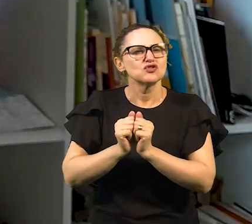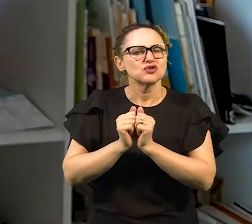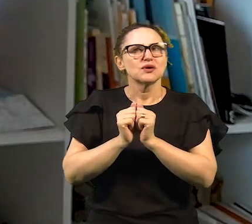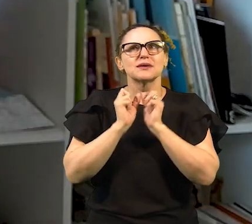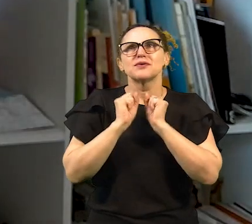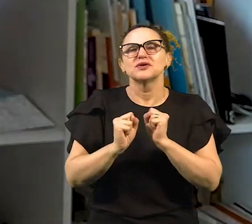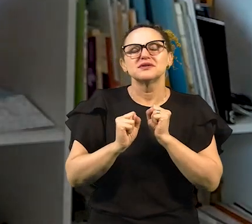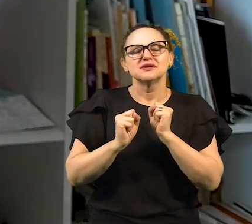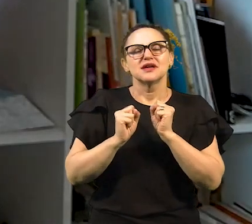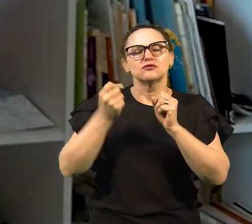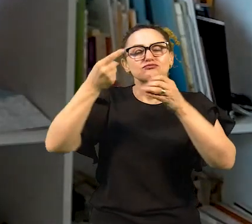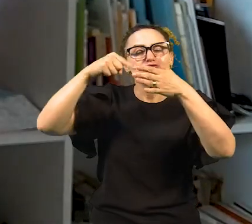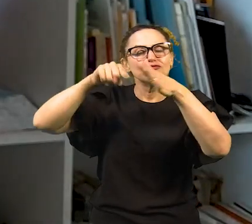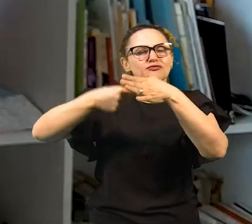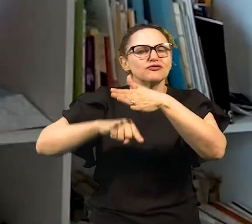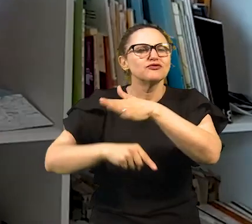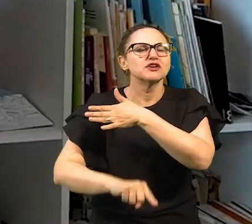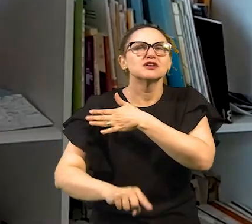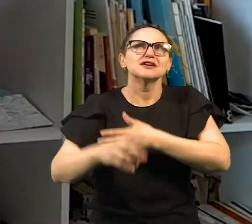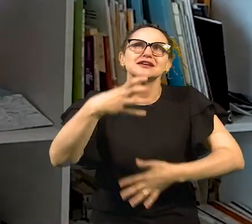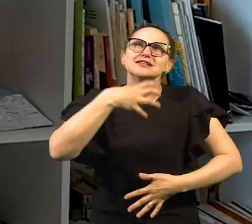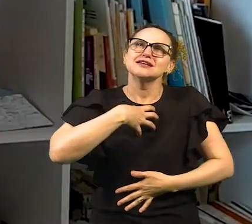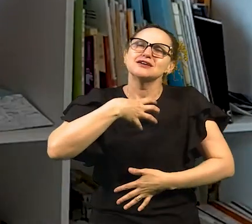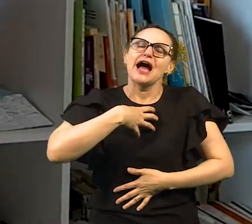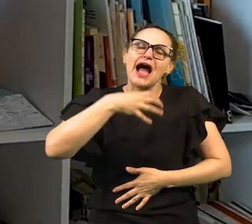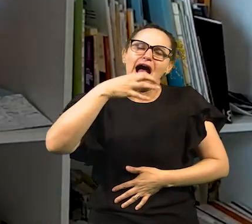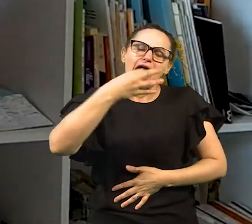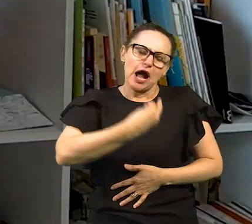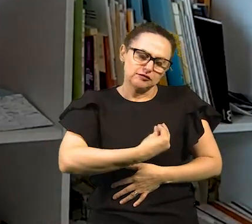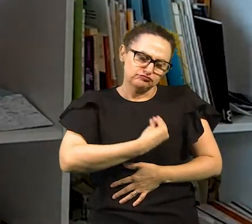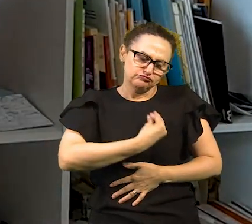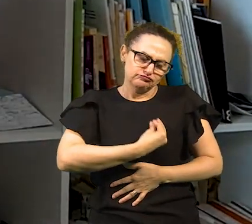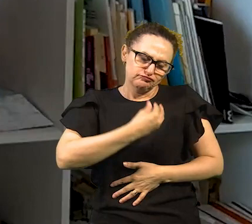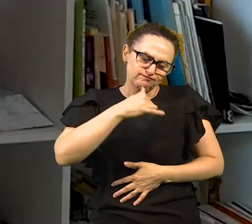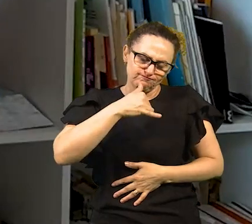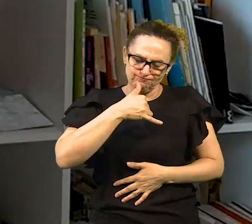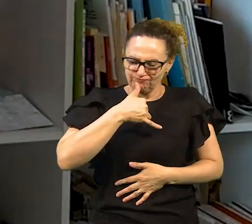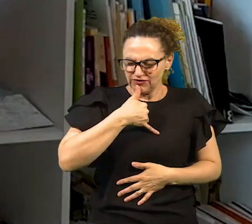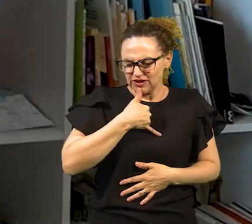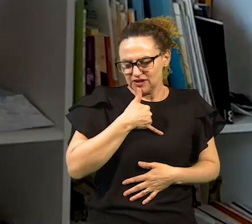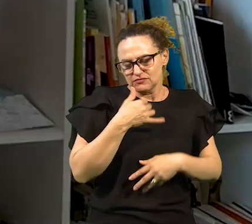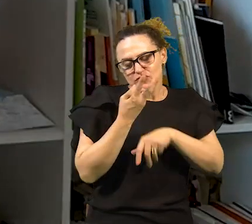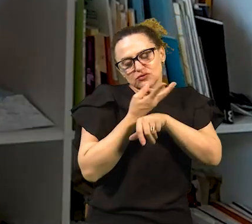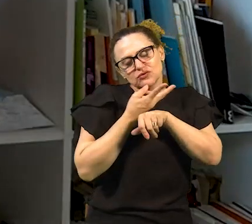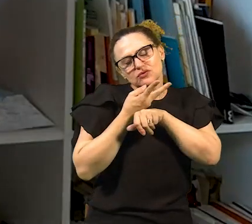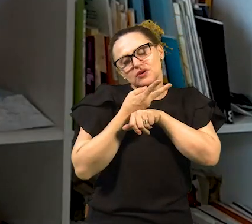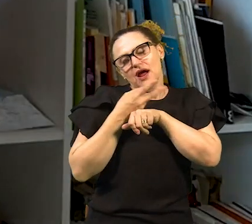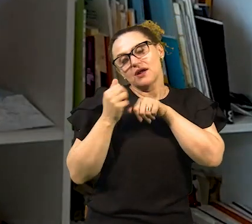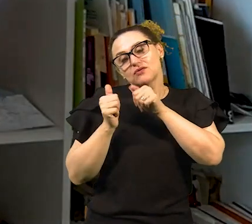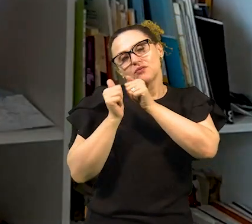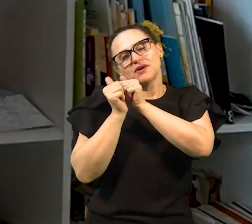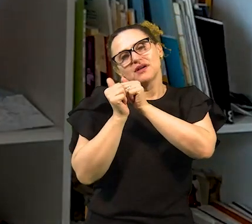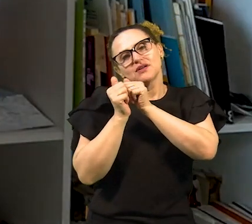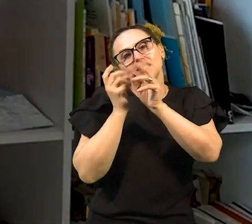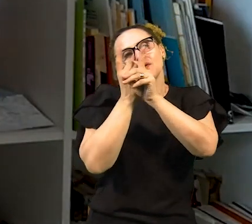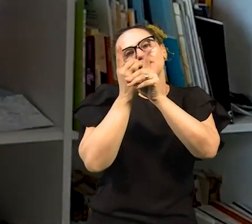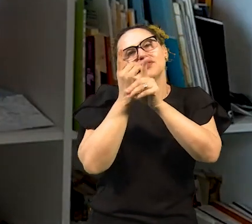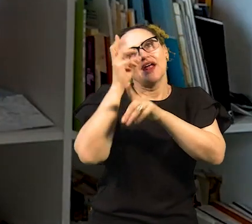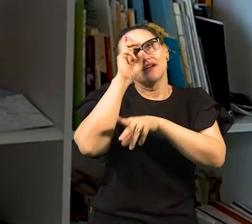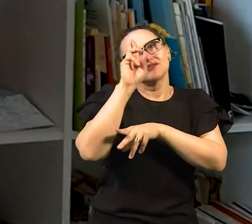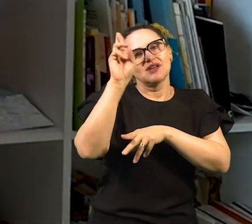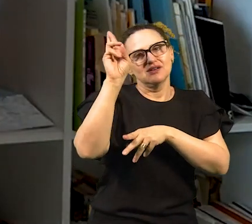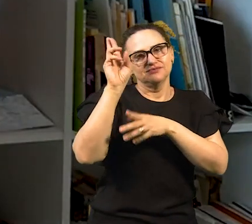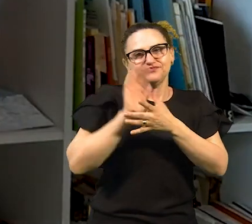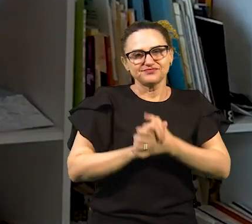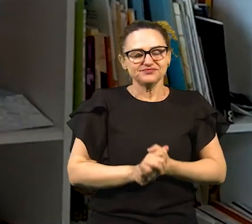infinito transpor. Sentir a vida triste, insípida, isolada, buscar um companheiro e encontrar um Senhor. Então ela está pensando